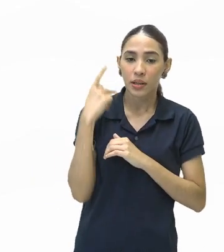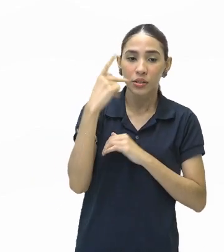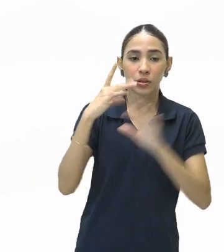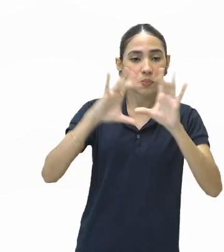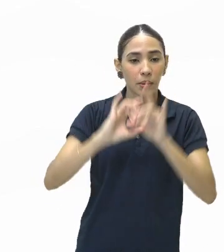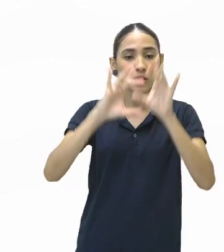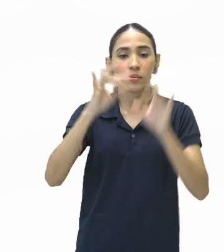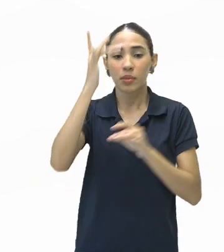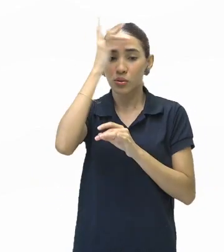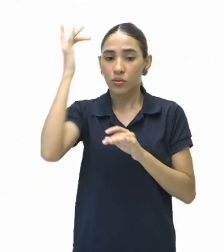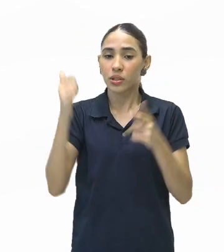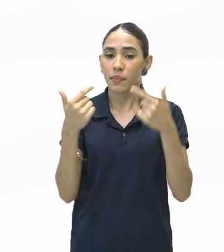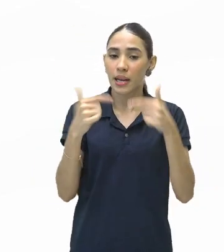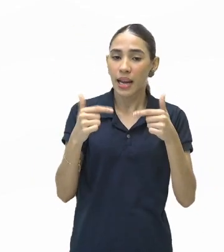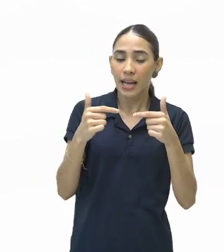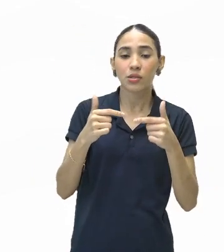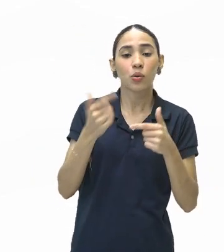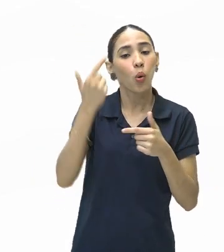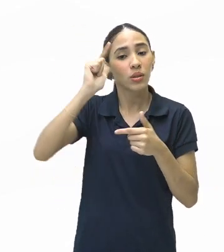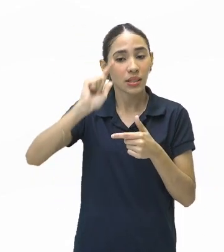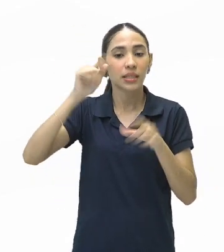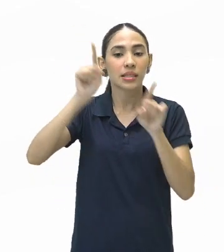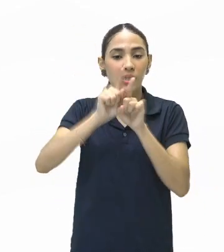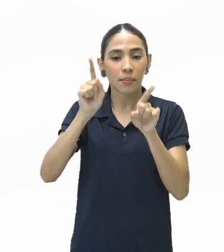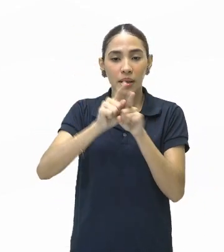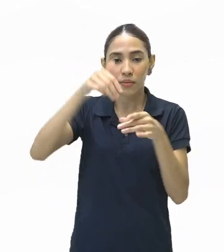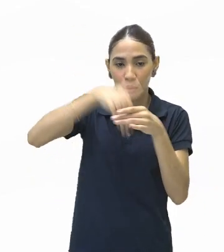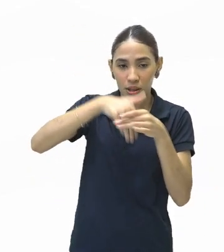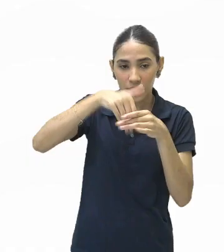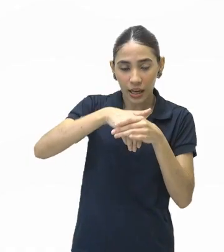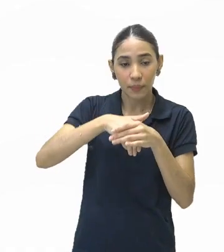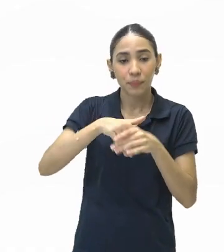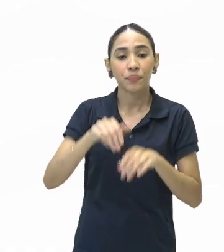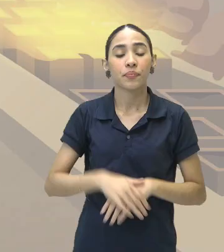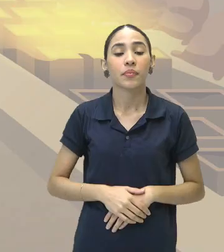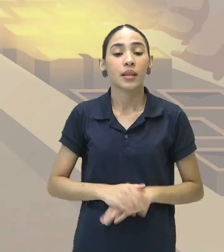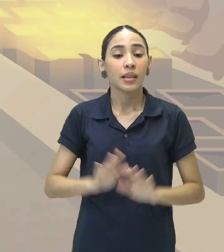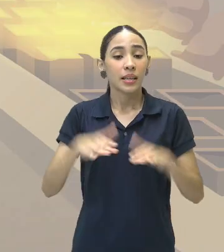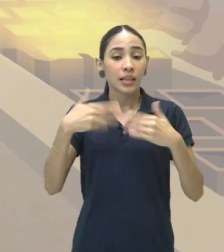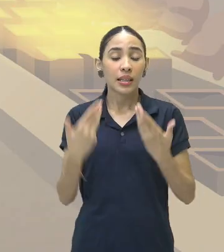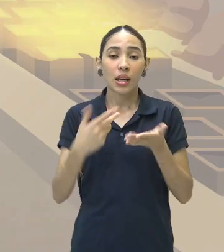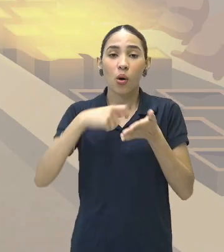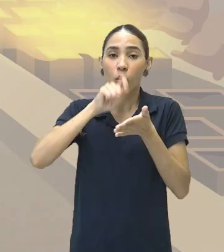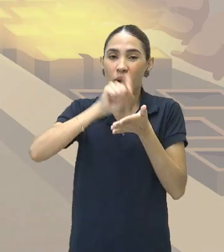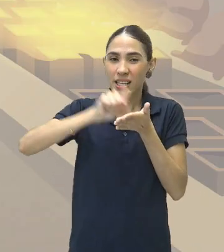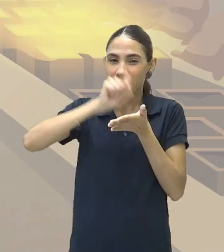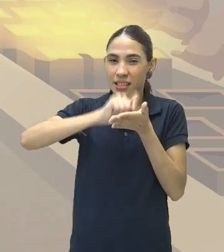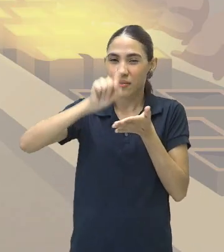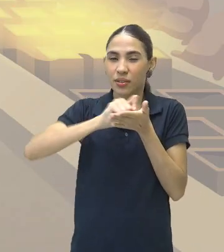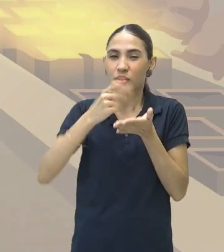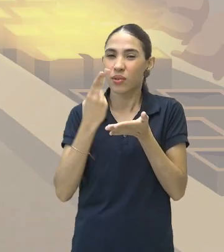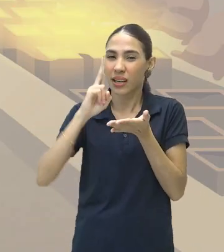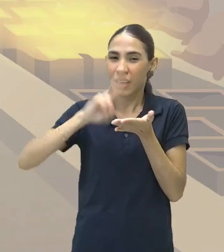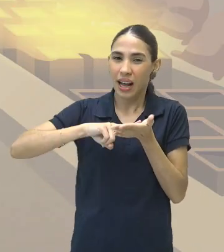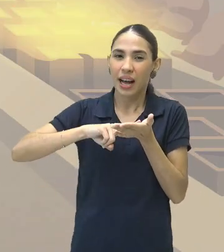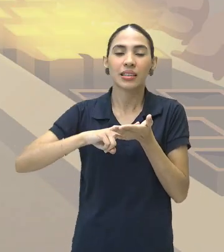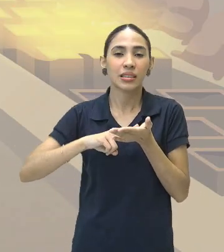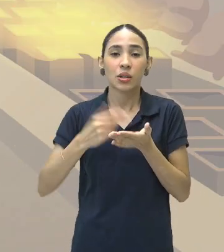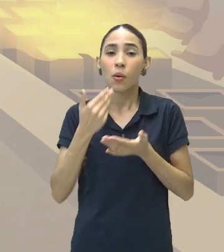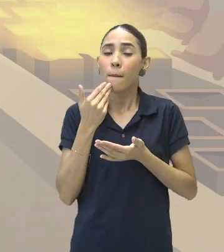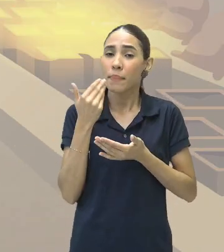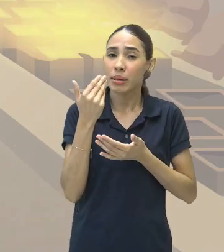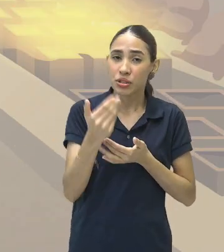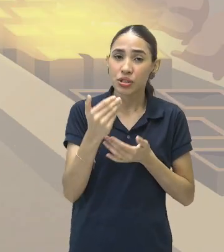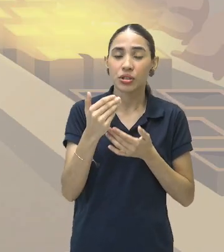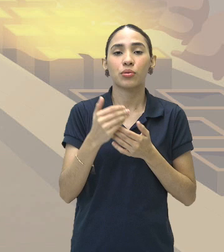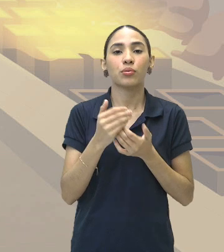que os trabalhadores pudessem ser eleitos e o voto secreto. Então, eles escreviam cartas, escreviam ali suas